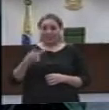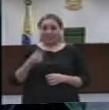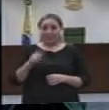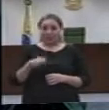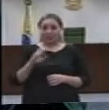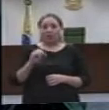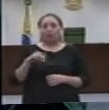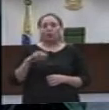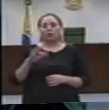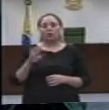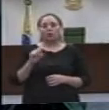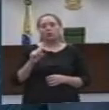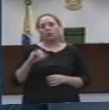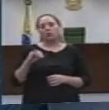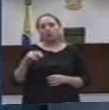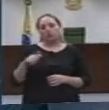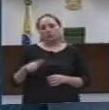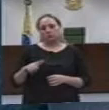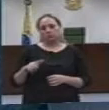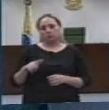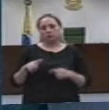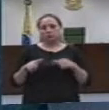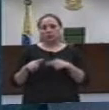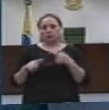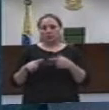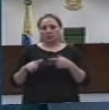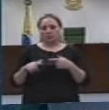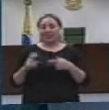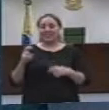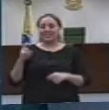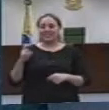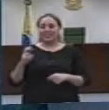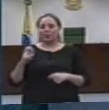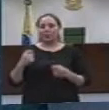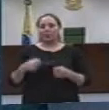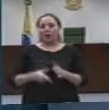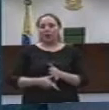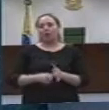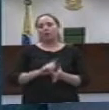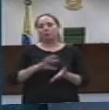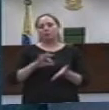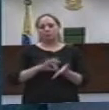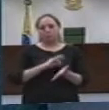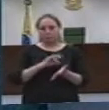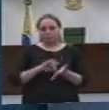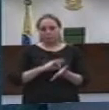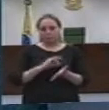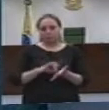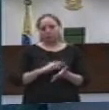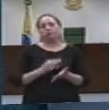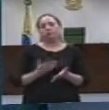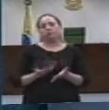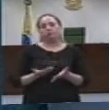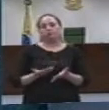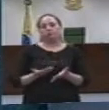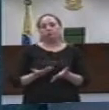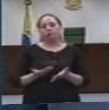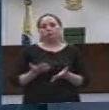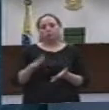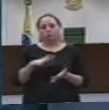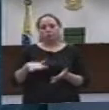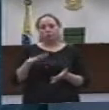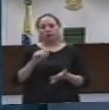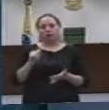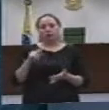das quais cinco exigindo prévio credenciamento da autoridade eclesiástica correspondente e Vamos